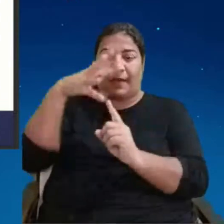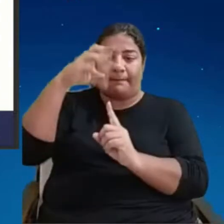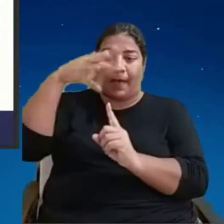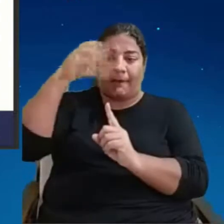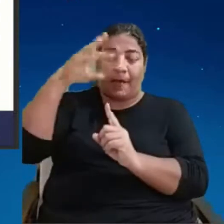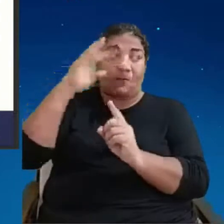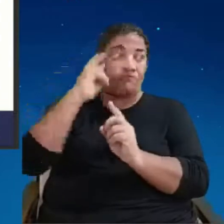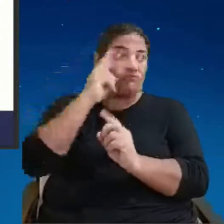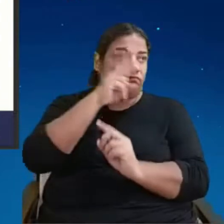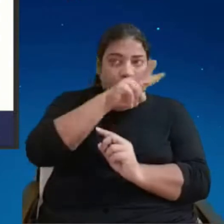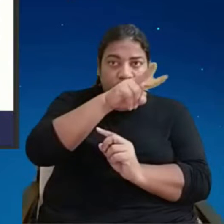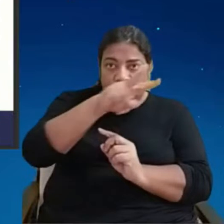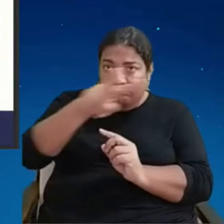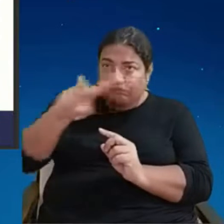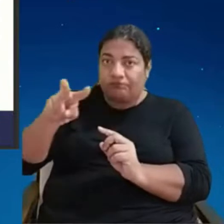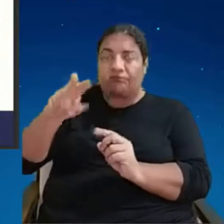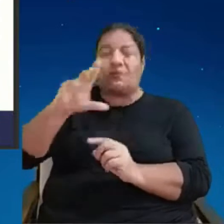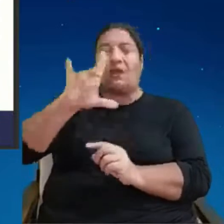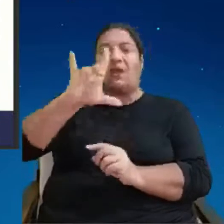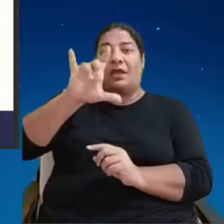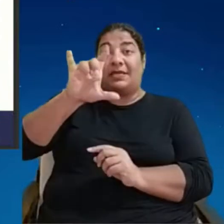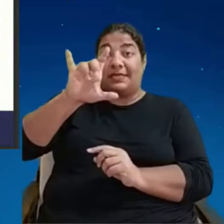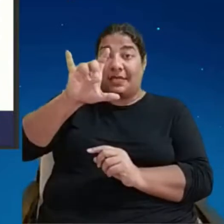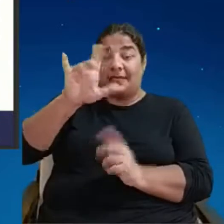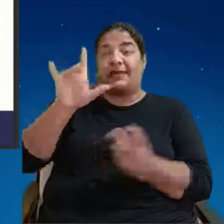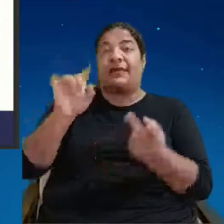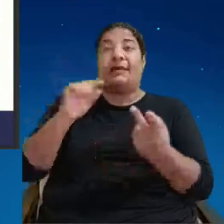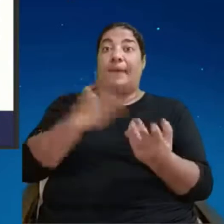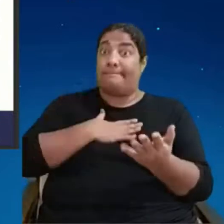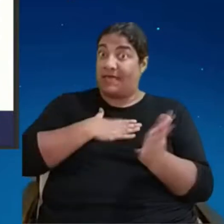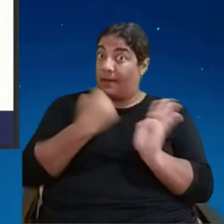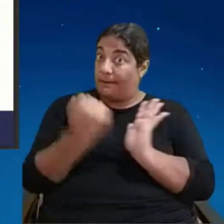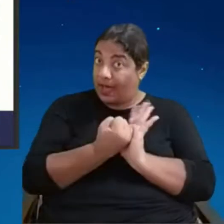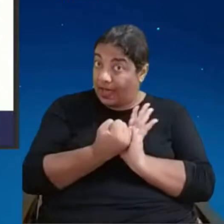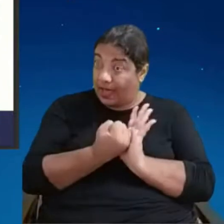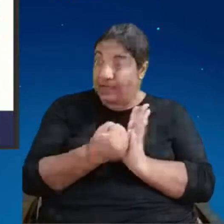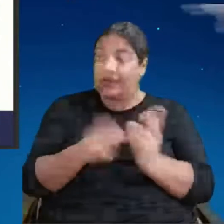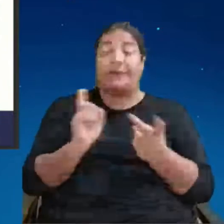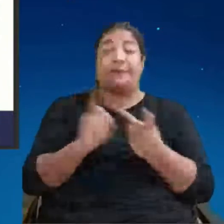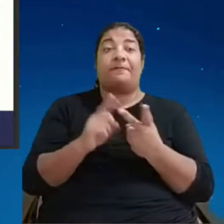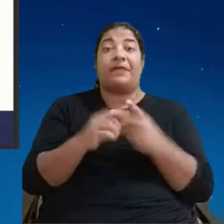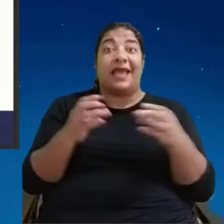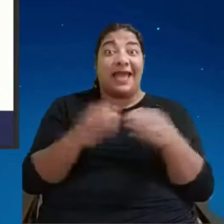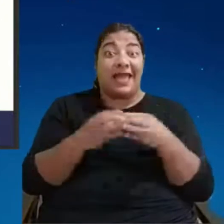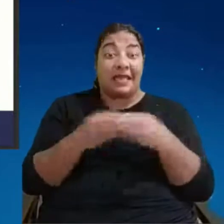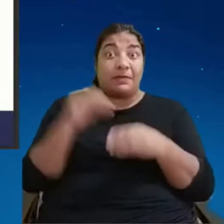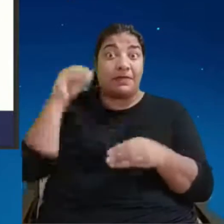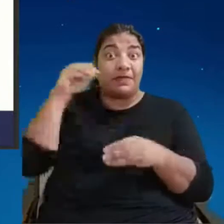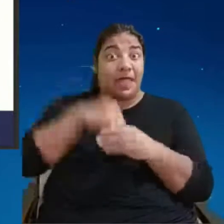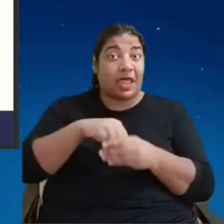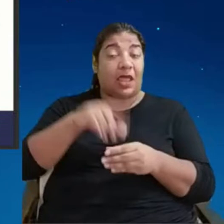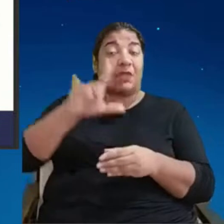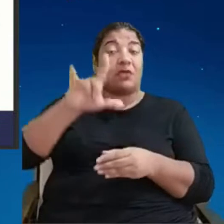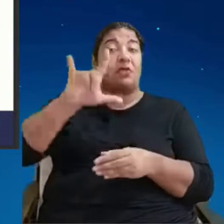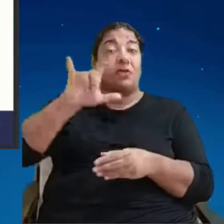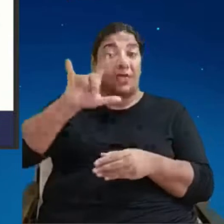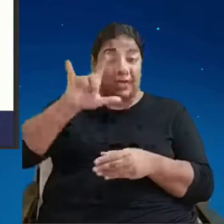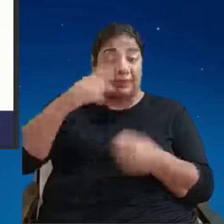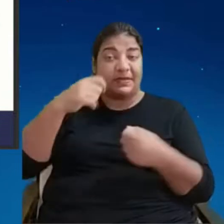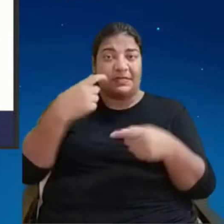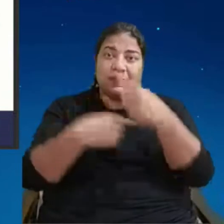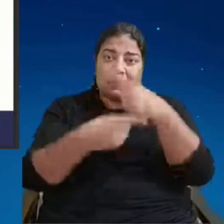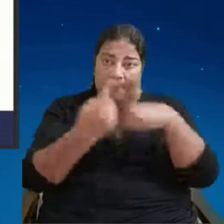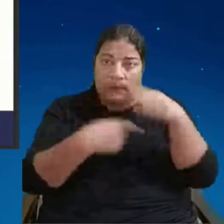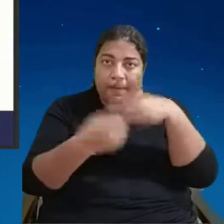Instagram da minha marca, eu preciso criar uma interatividade com a minha equipe no Instagram. Eu quero que todo mundo poste em